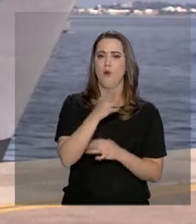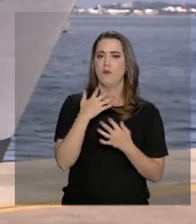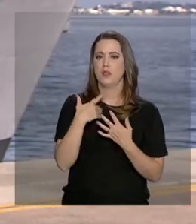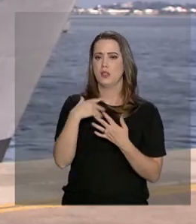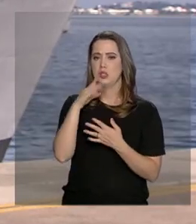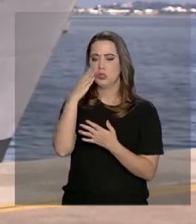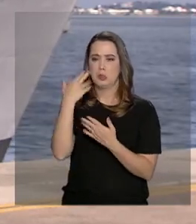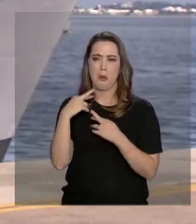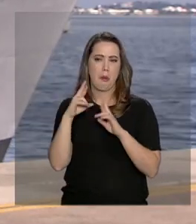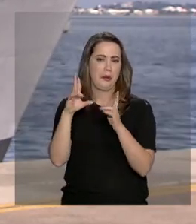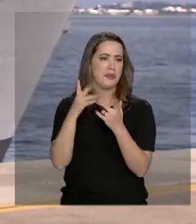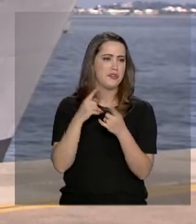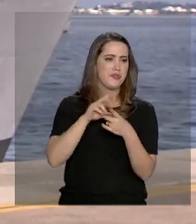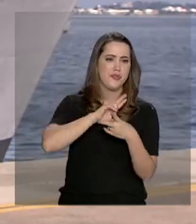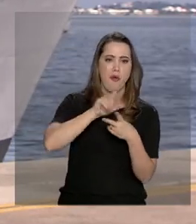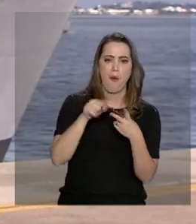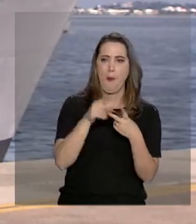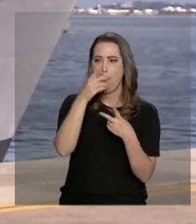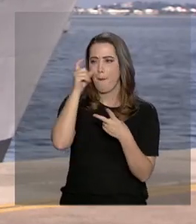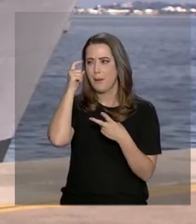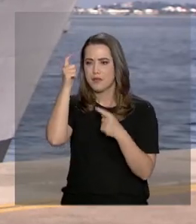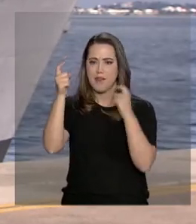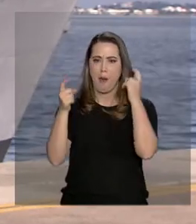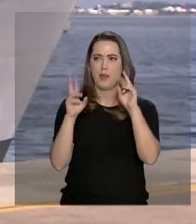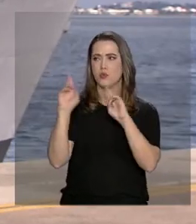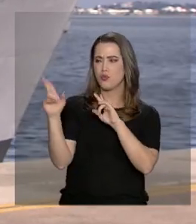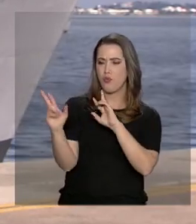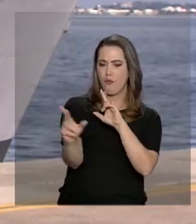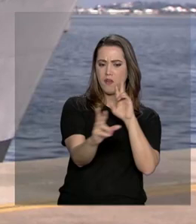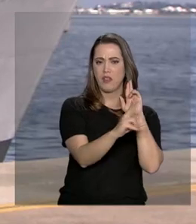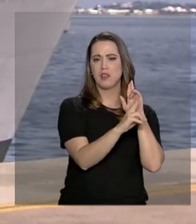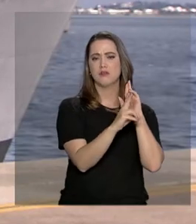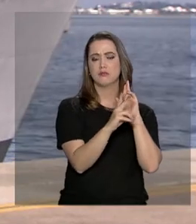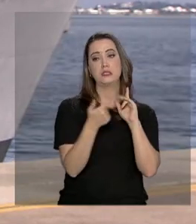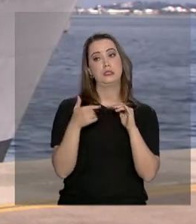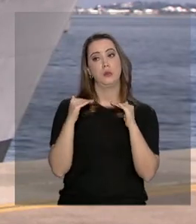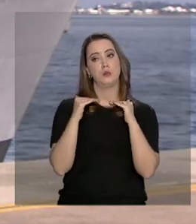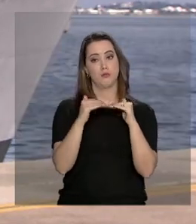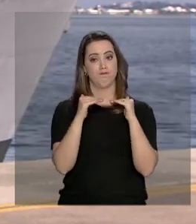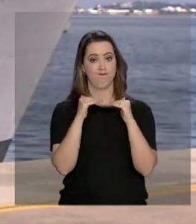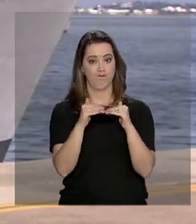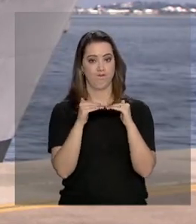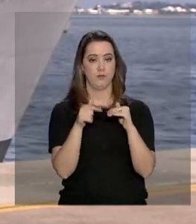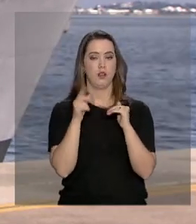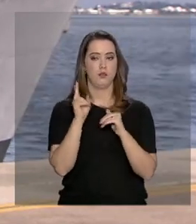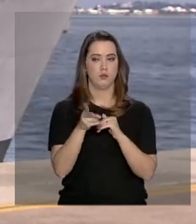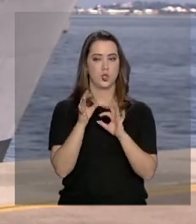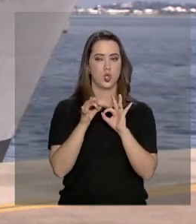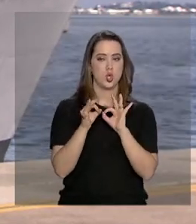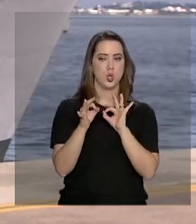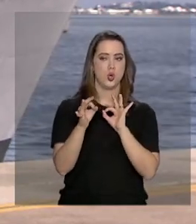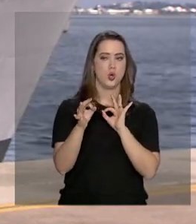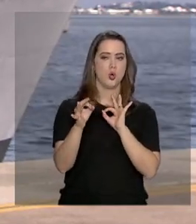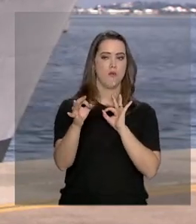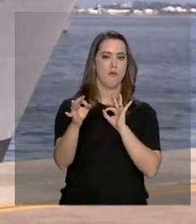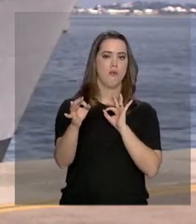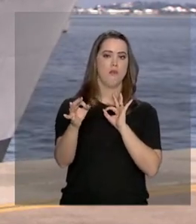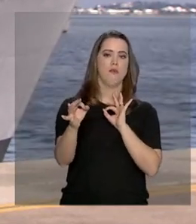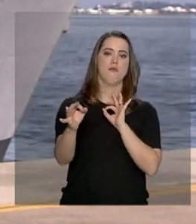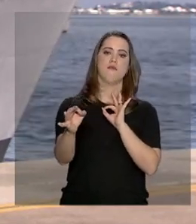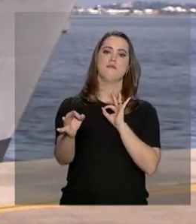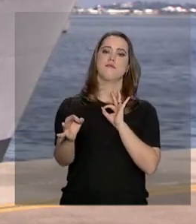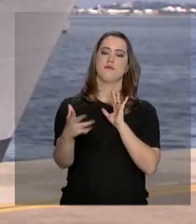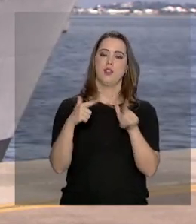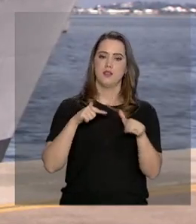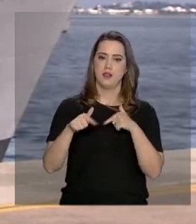diversos credos, diversos pensamentos. Isso você tem que sempre encontrar um equilíbrio para manter durante a longa travessia, a longa